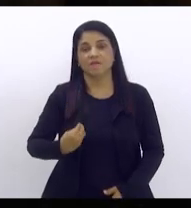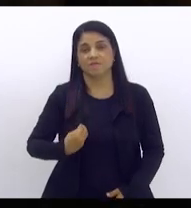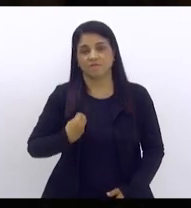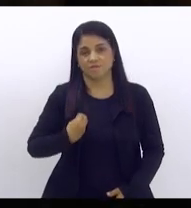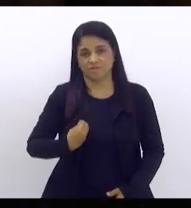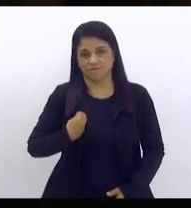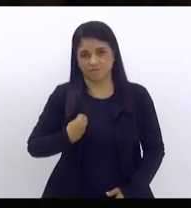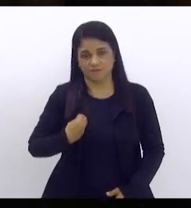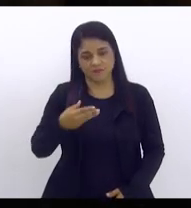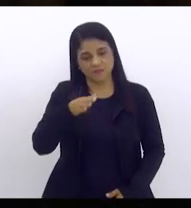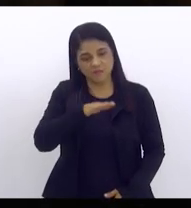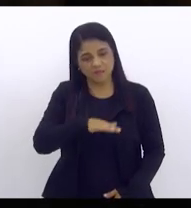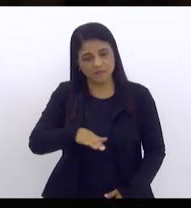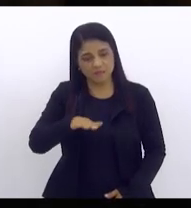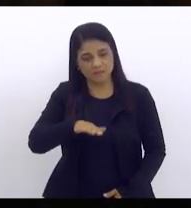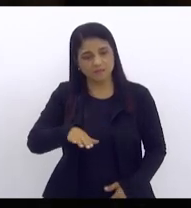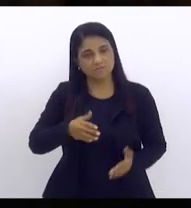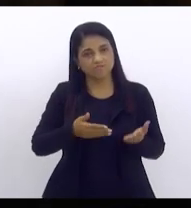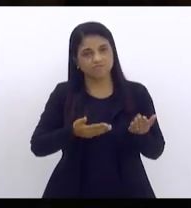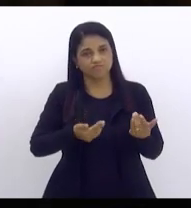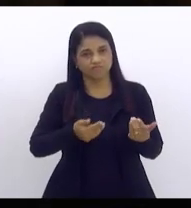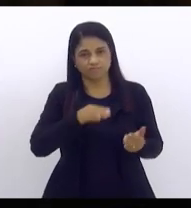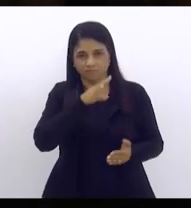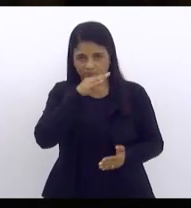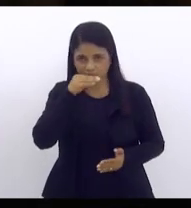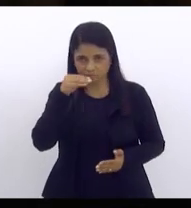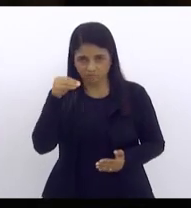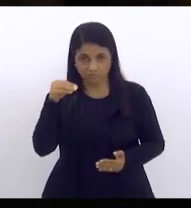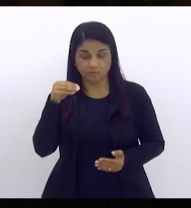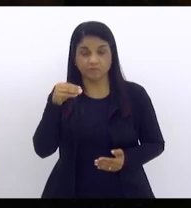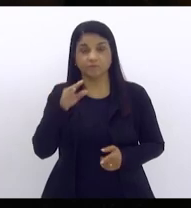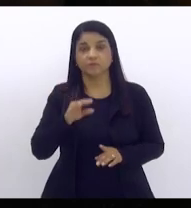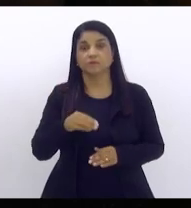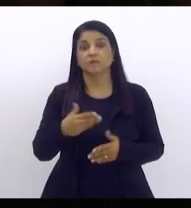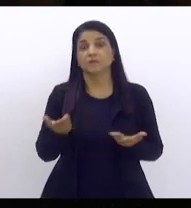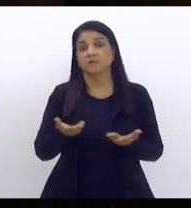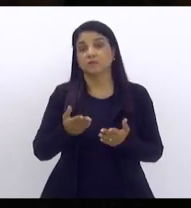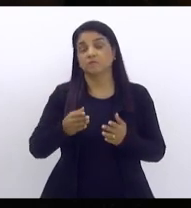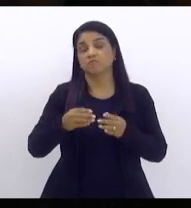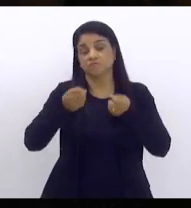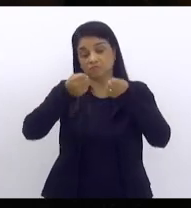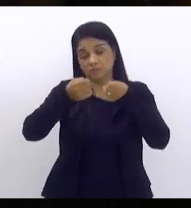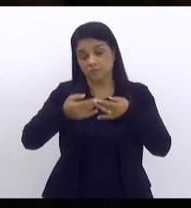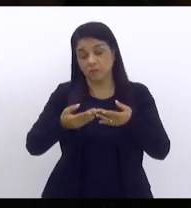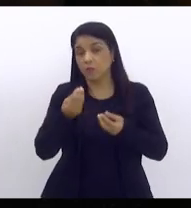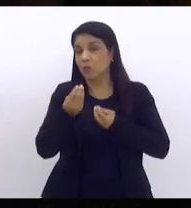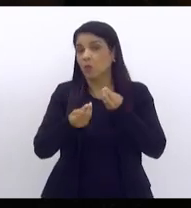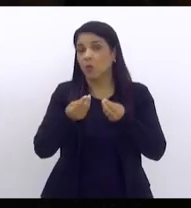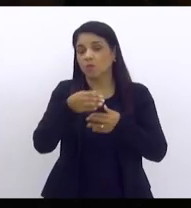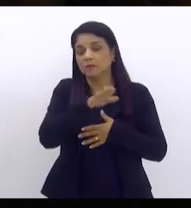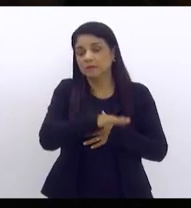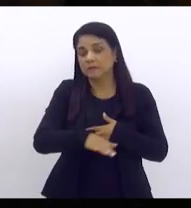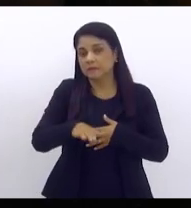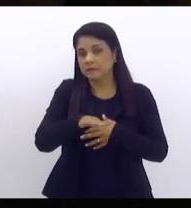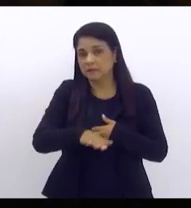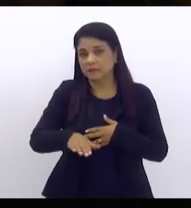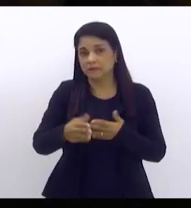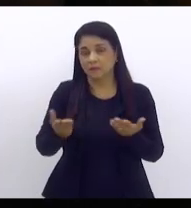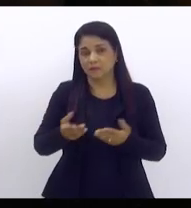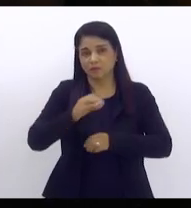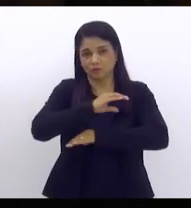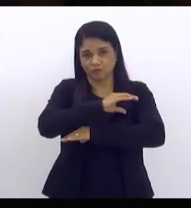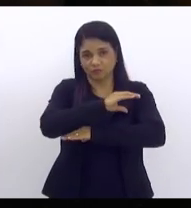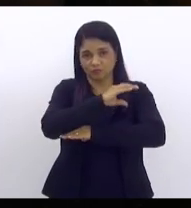das nossas crianças e adolescentes. E aí, falando de primeira infância, no dia de hoje, dia de São Cosme